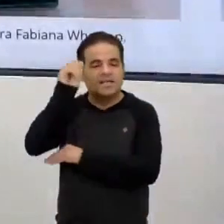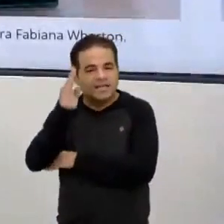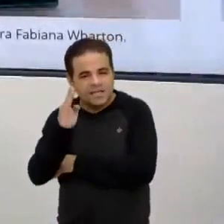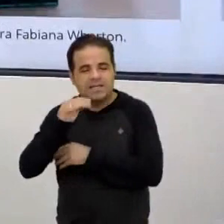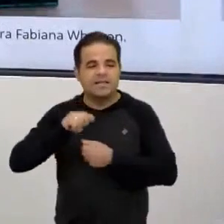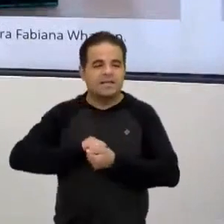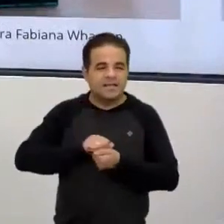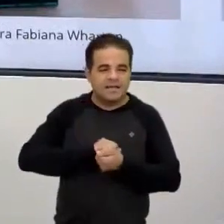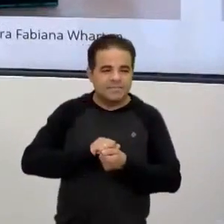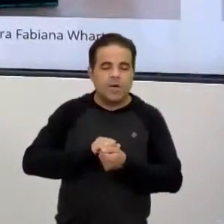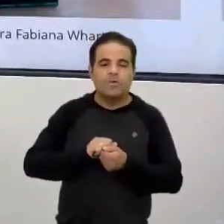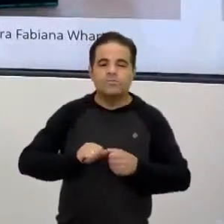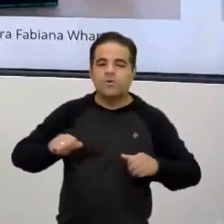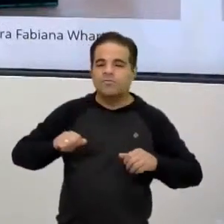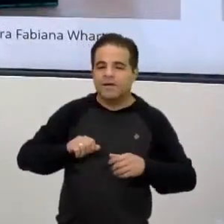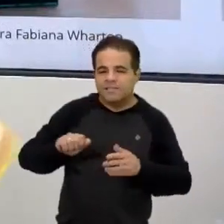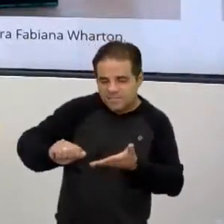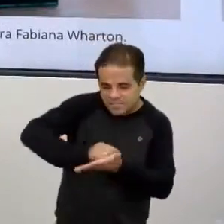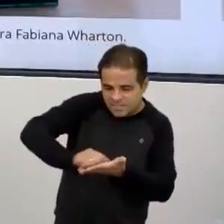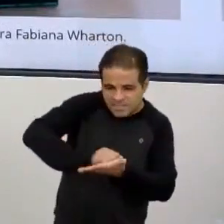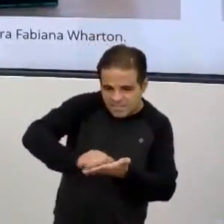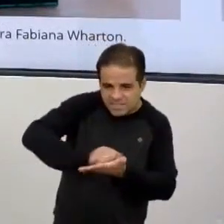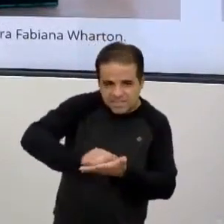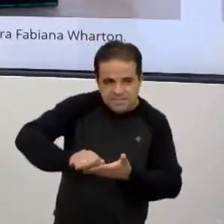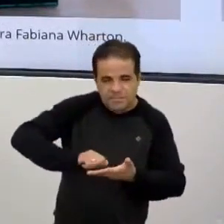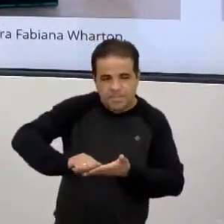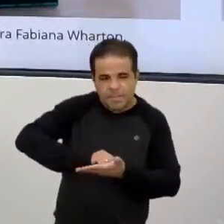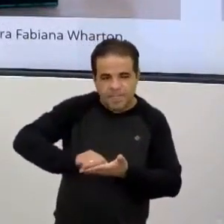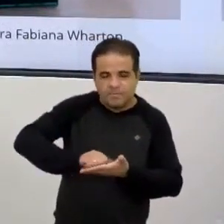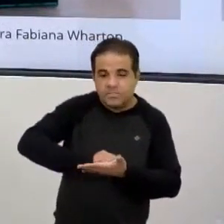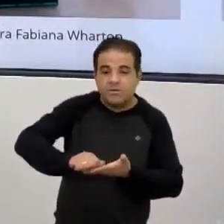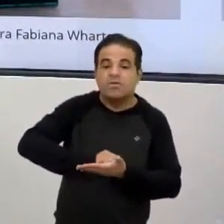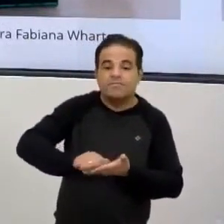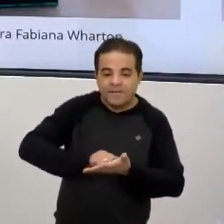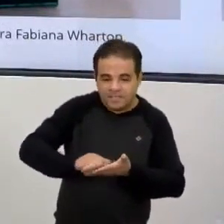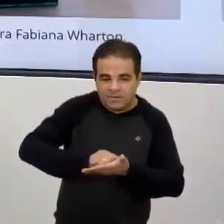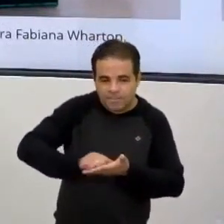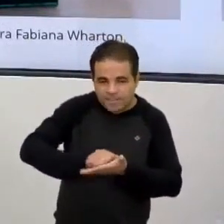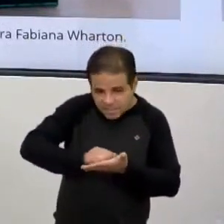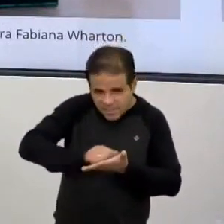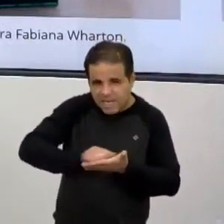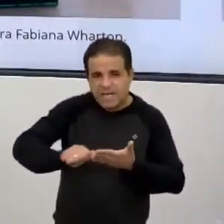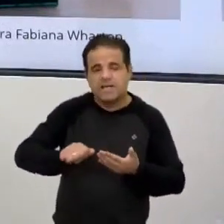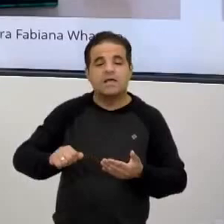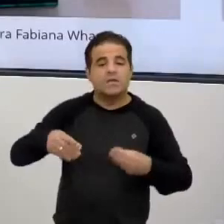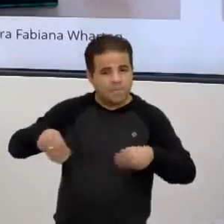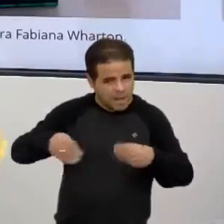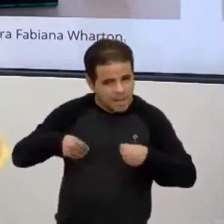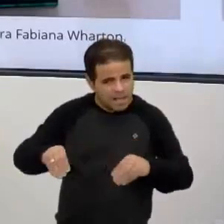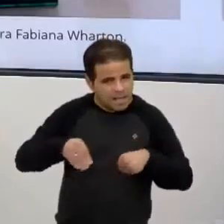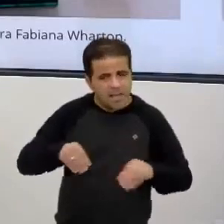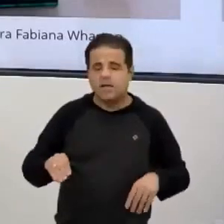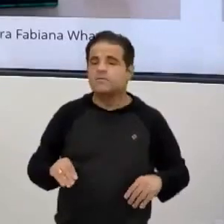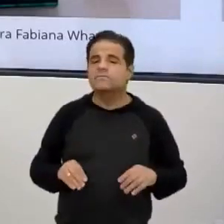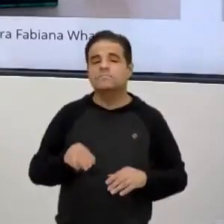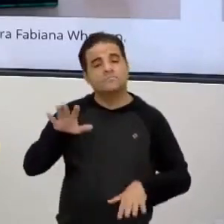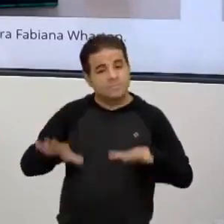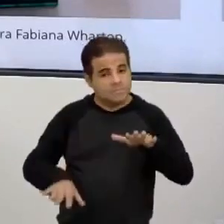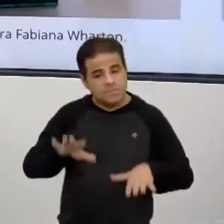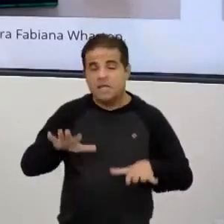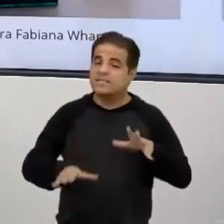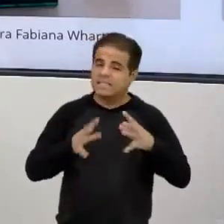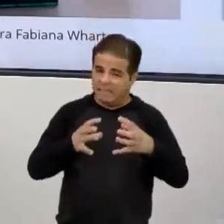plástico. A única questão da de plástico é toma cuidado, né? E não use cola quente no plástico. Independente da escova,